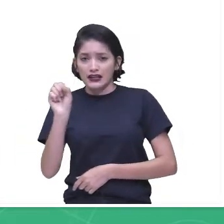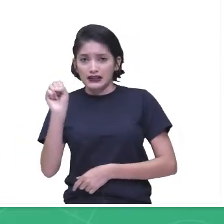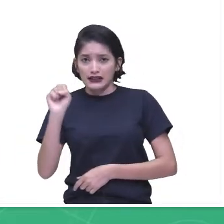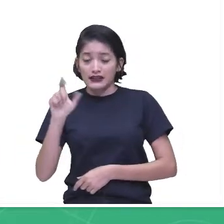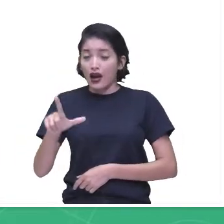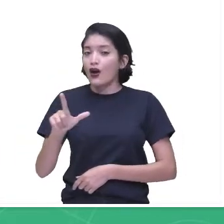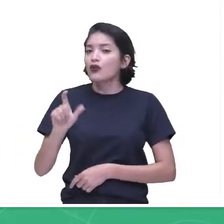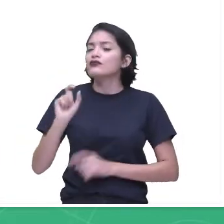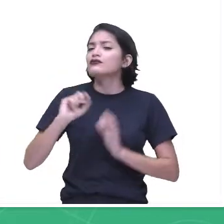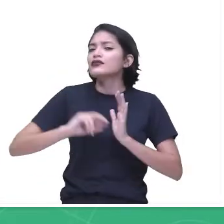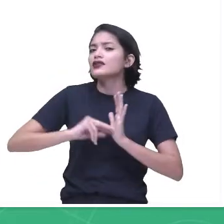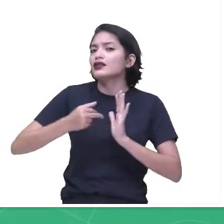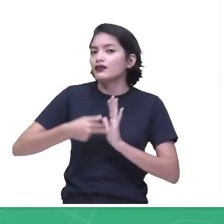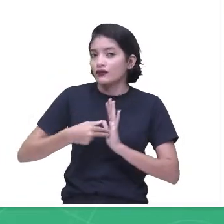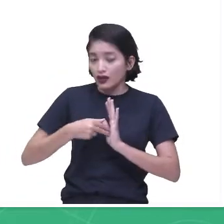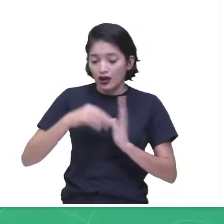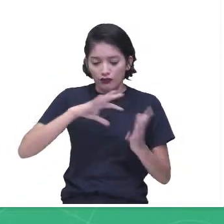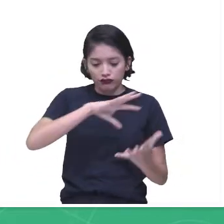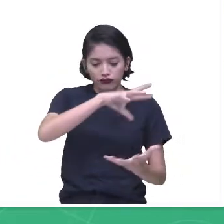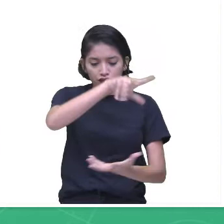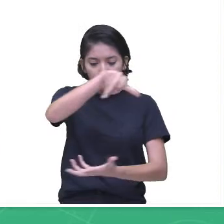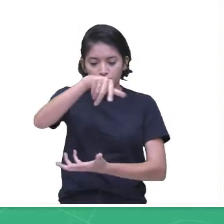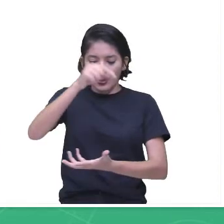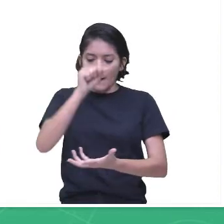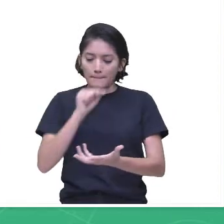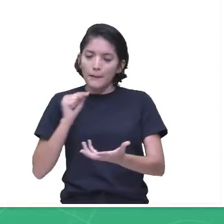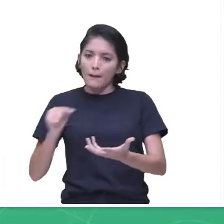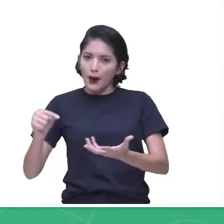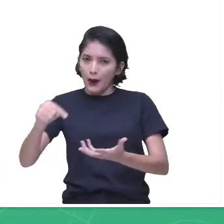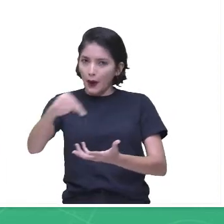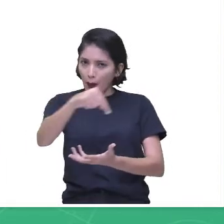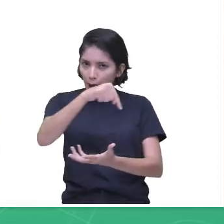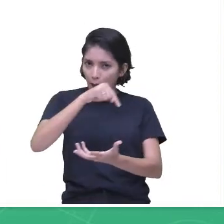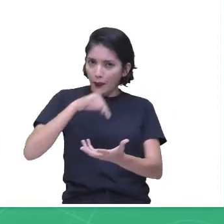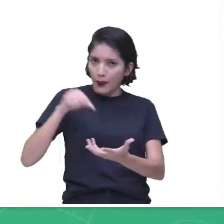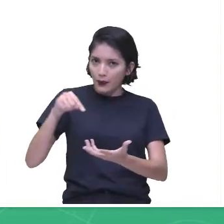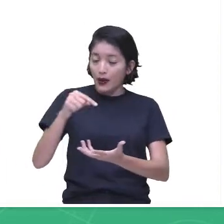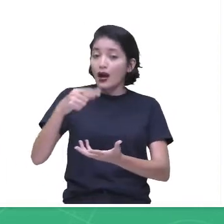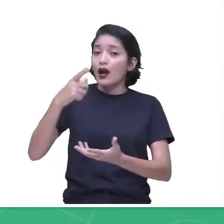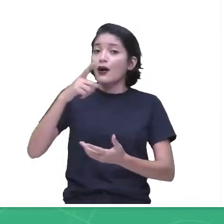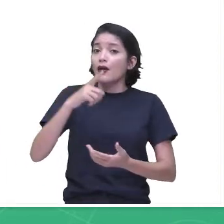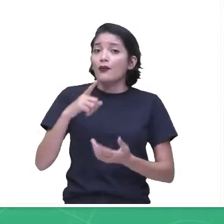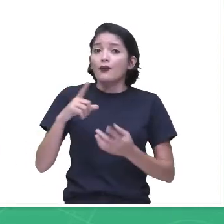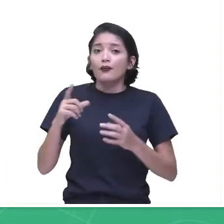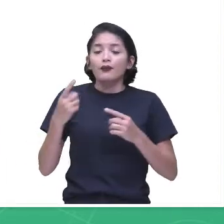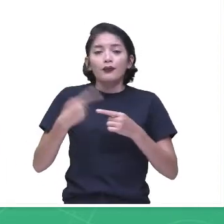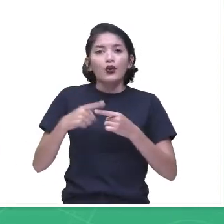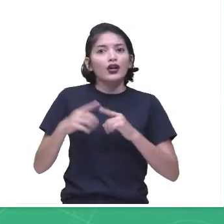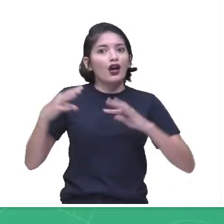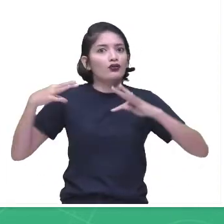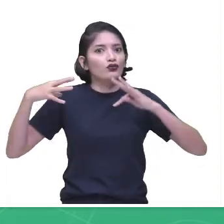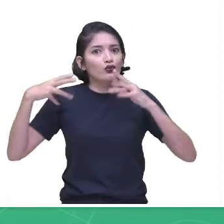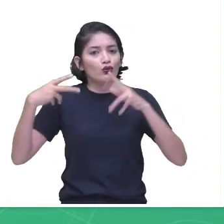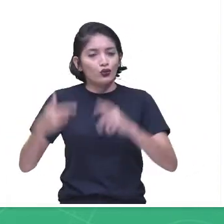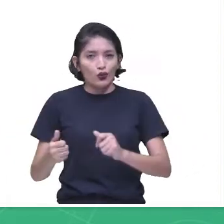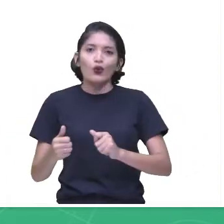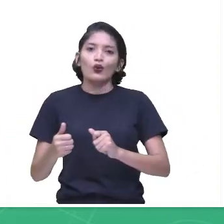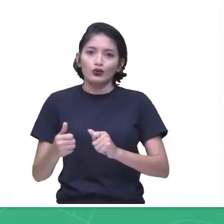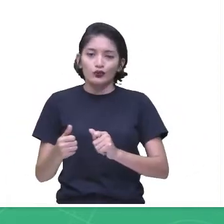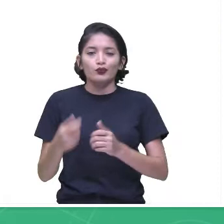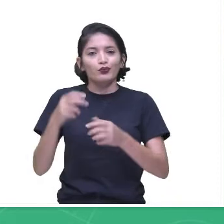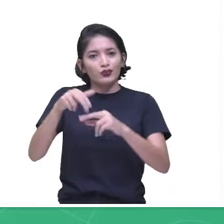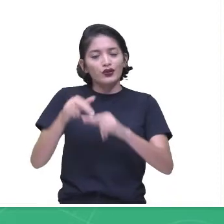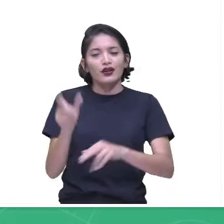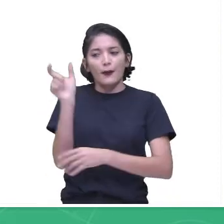dizer que é universal porque ele abarca a todos, daí a palavra universal,